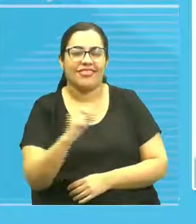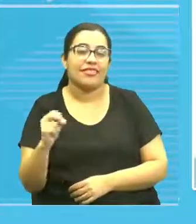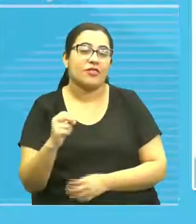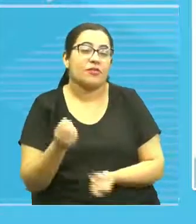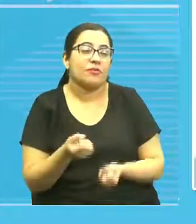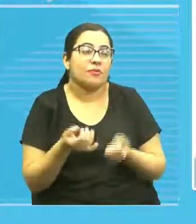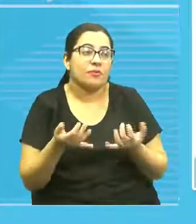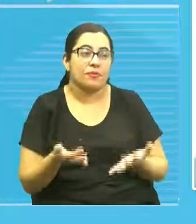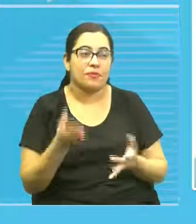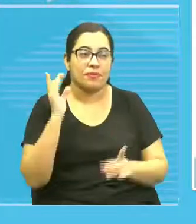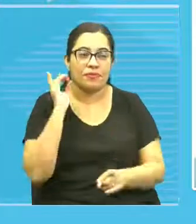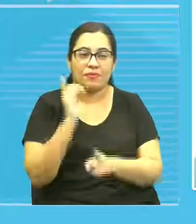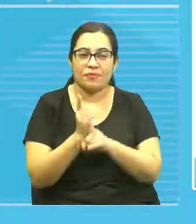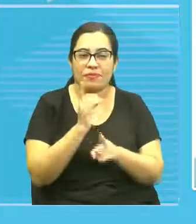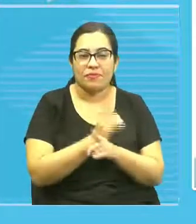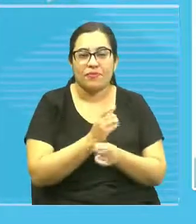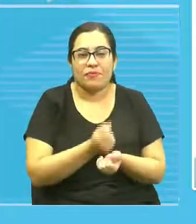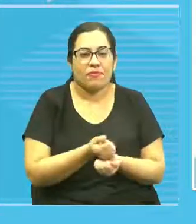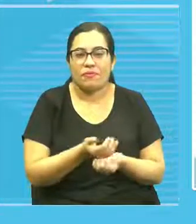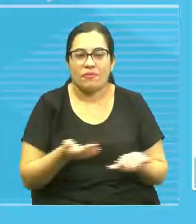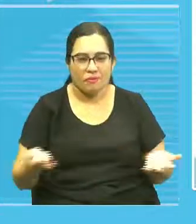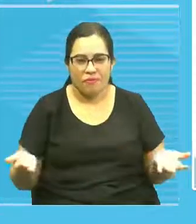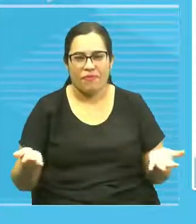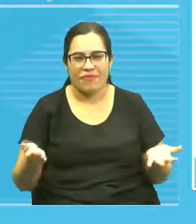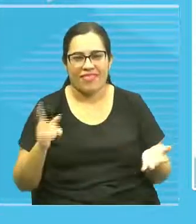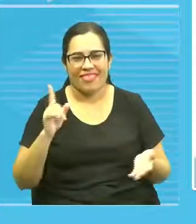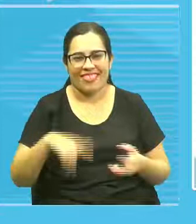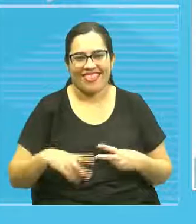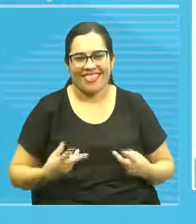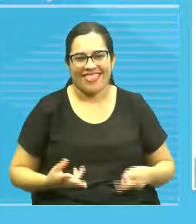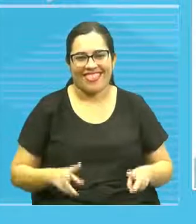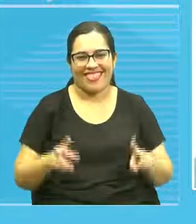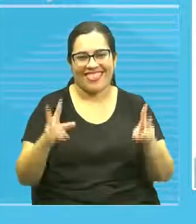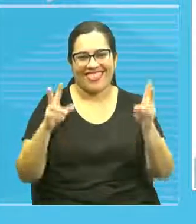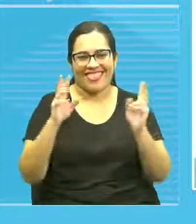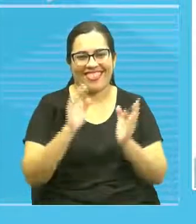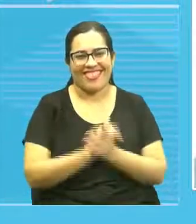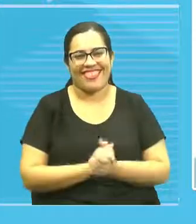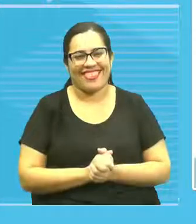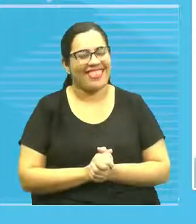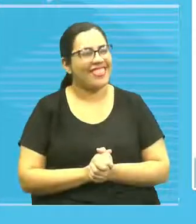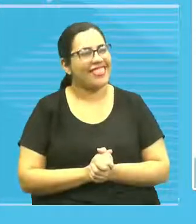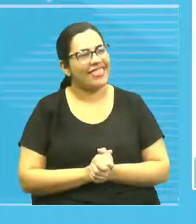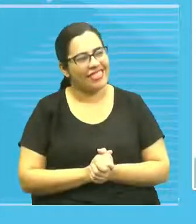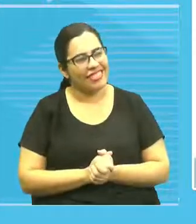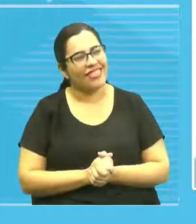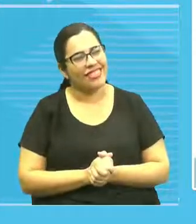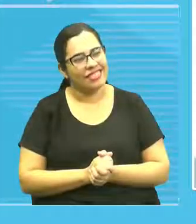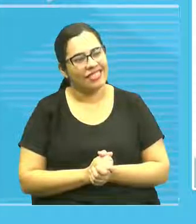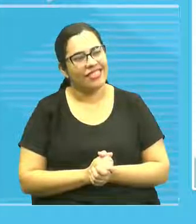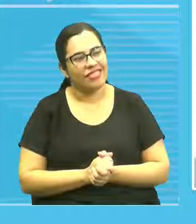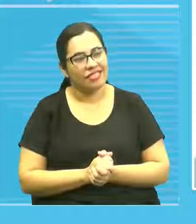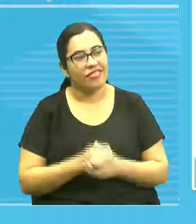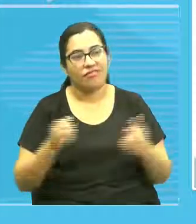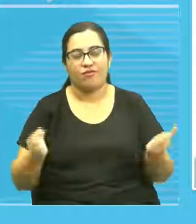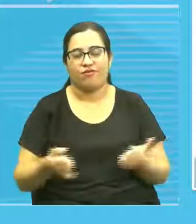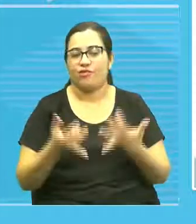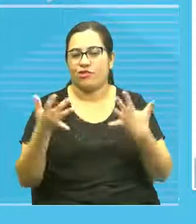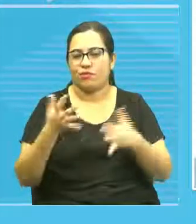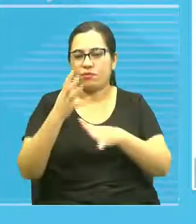eles descobriram esse valor aí? Como foi que eles descobriram? Pessoal, usando